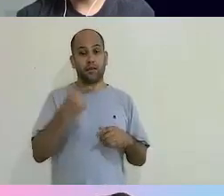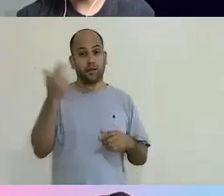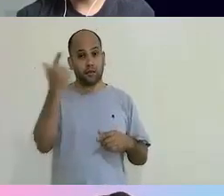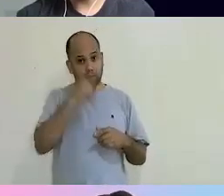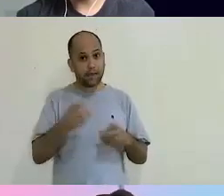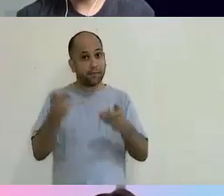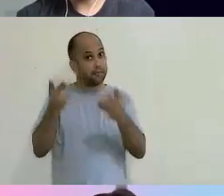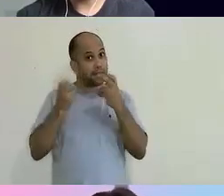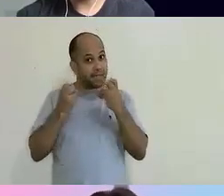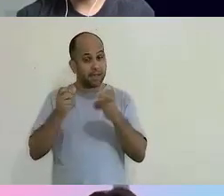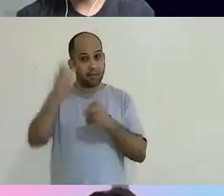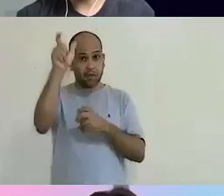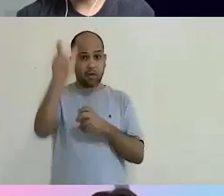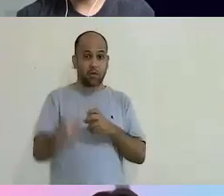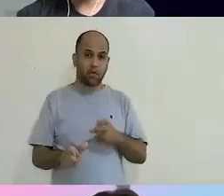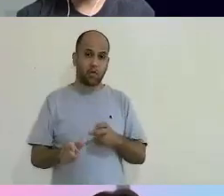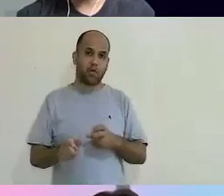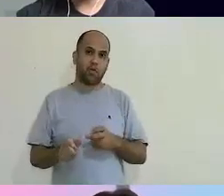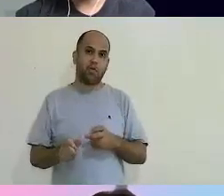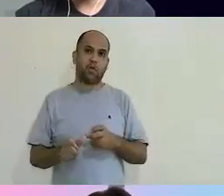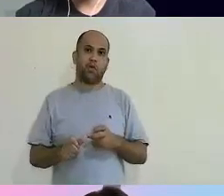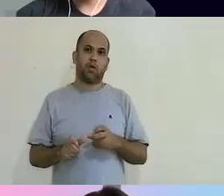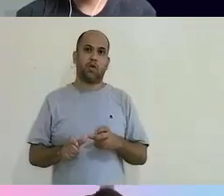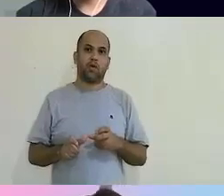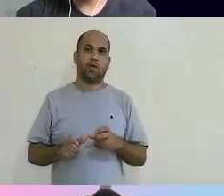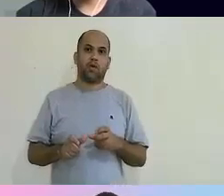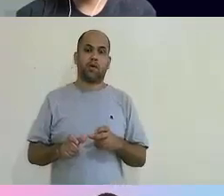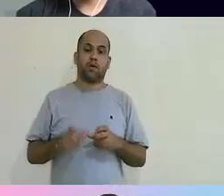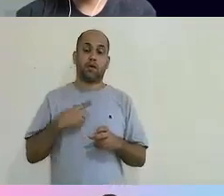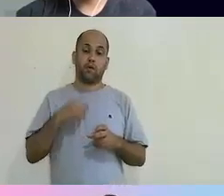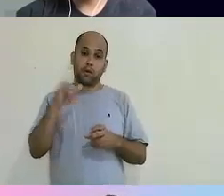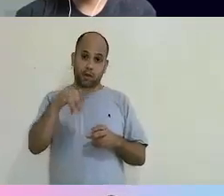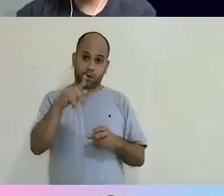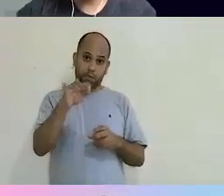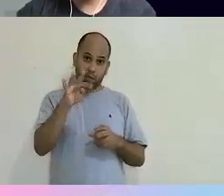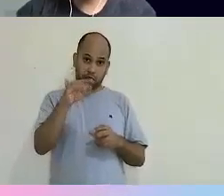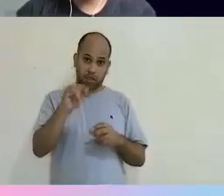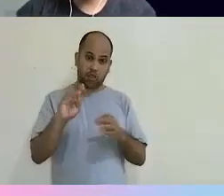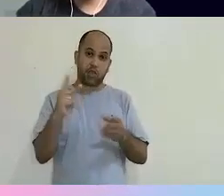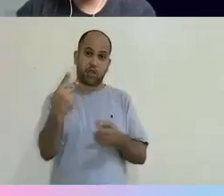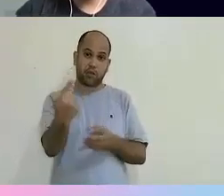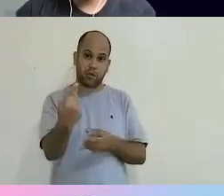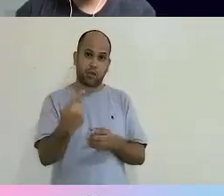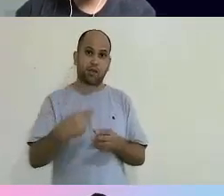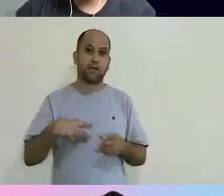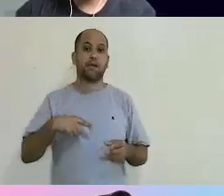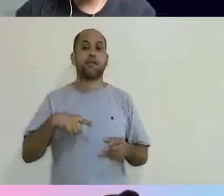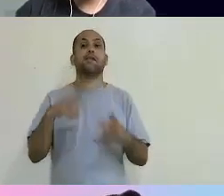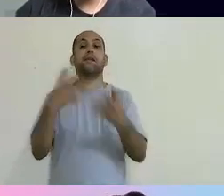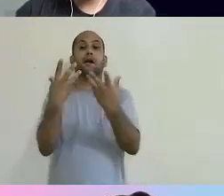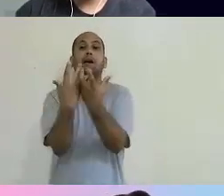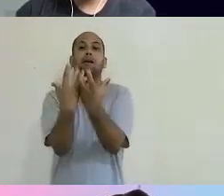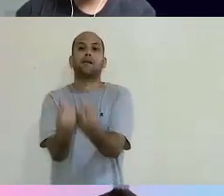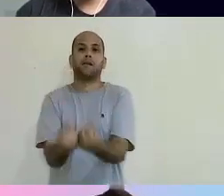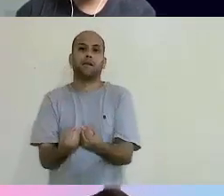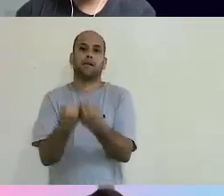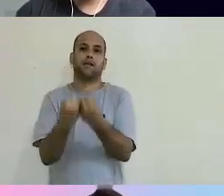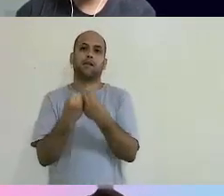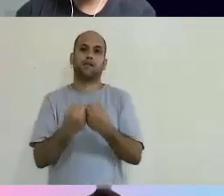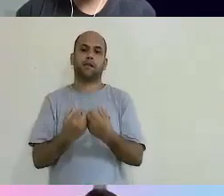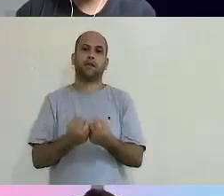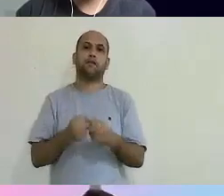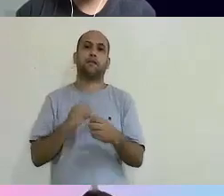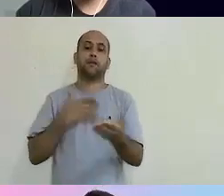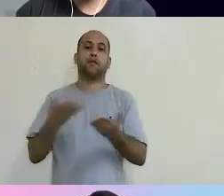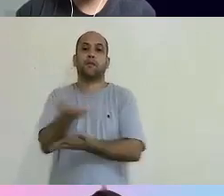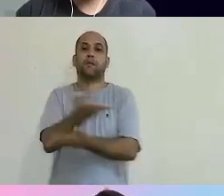o outro de uma forma mais empática, de uma forma que você abrace o outro, fica uma relação